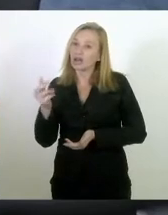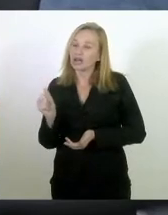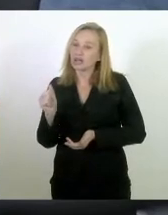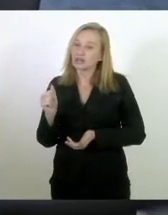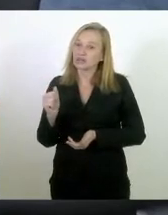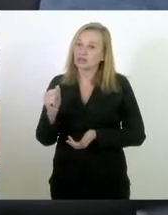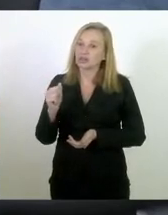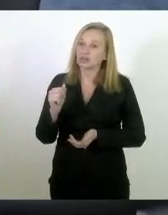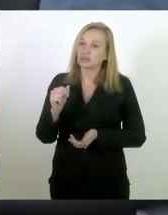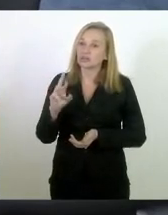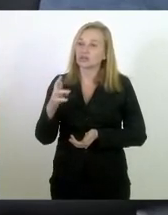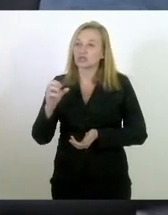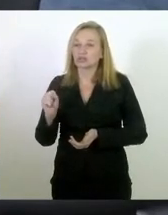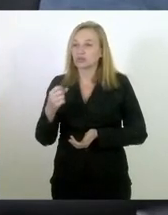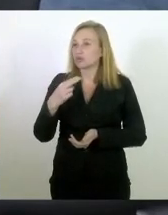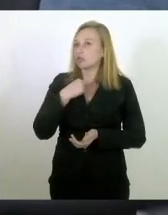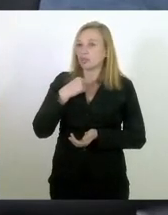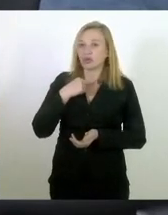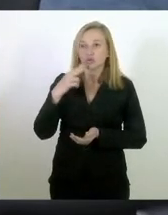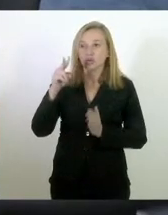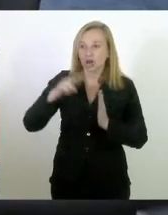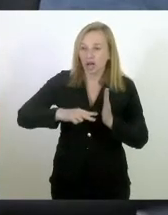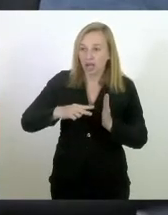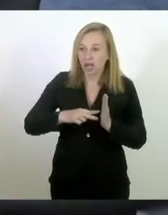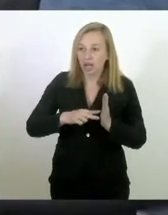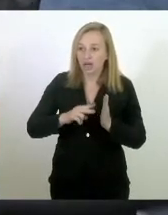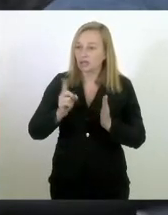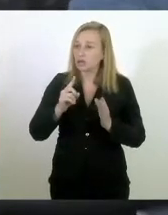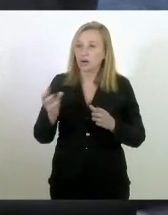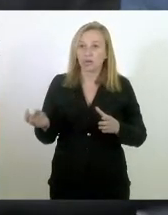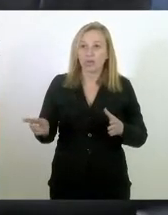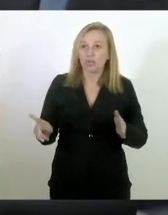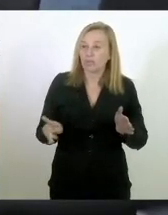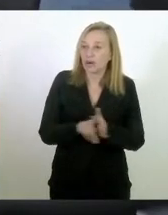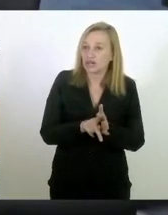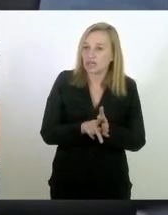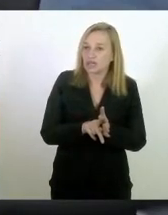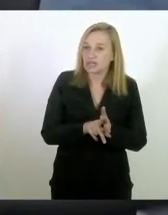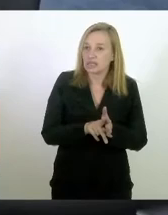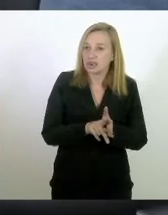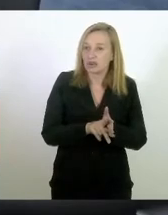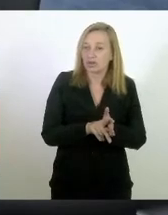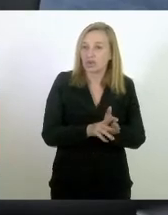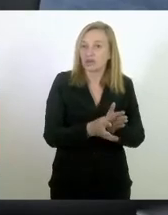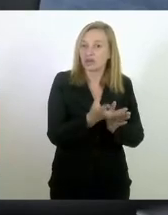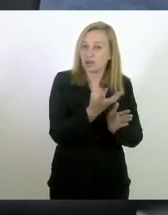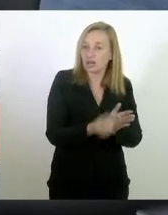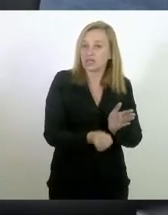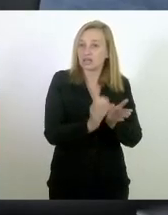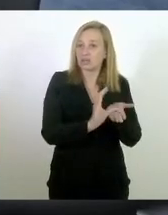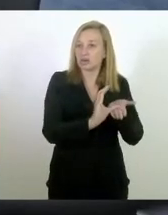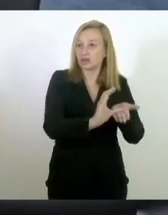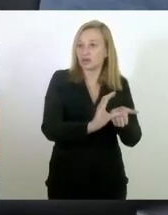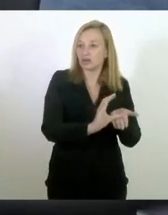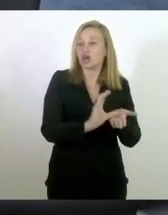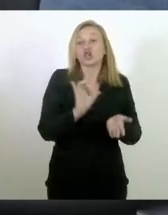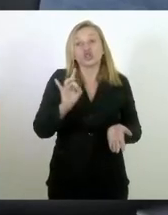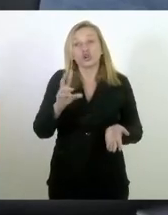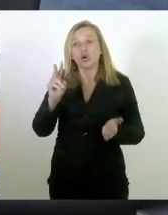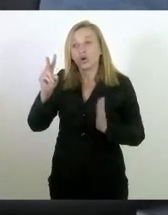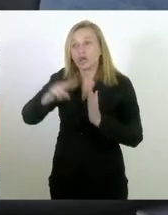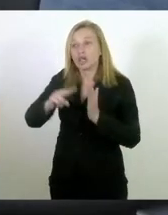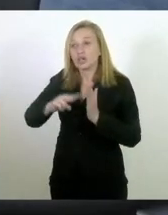participou do processo licitatório eu só li os municípios que estão contemplados nos três lotes que